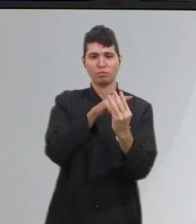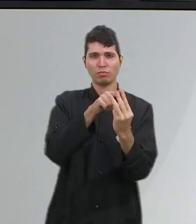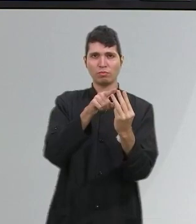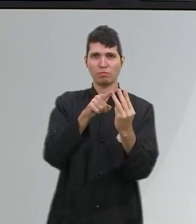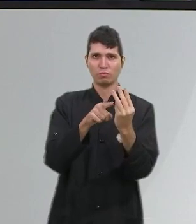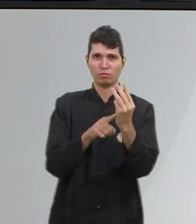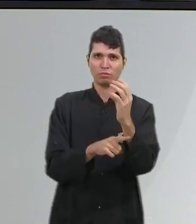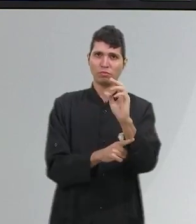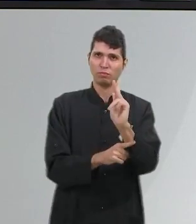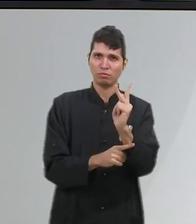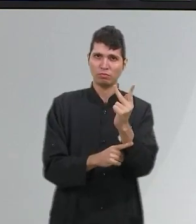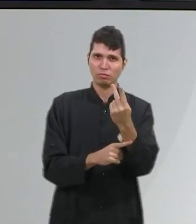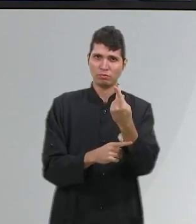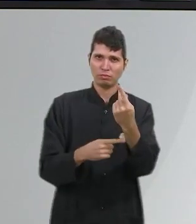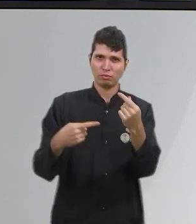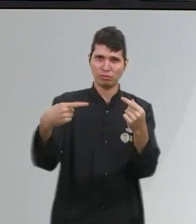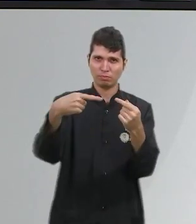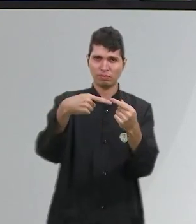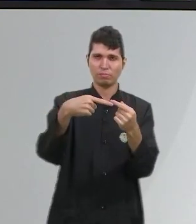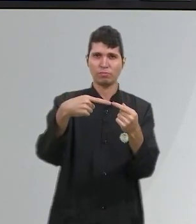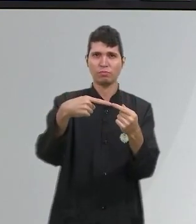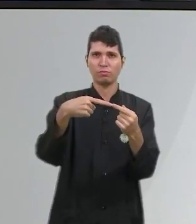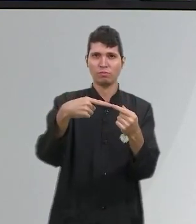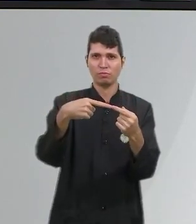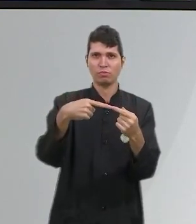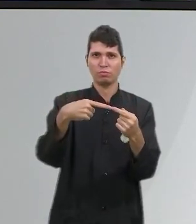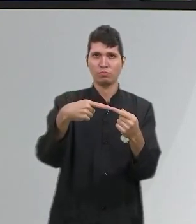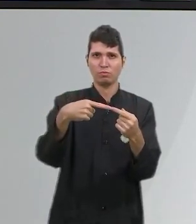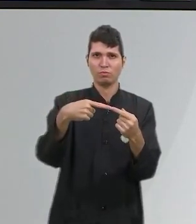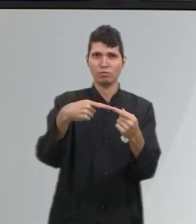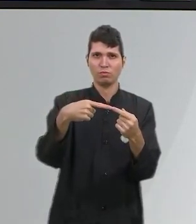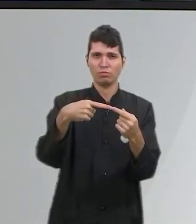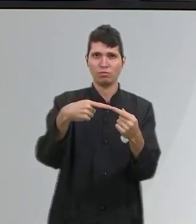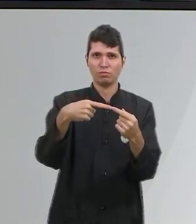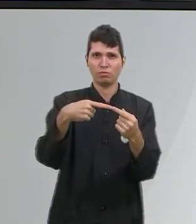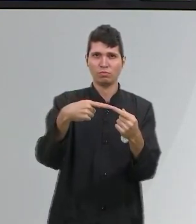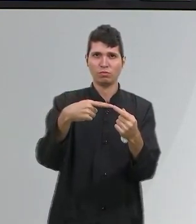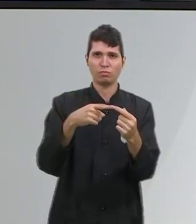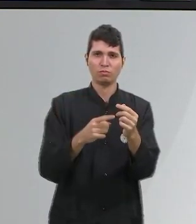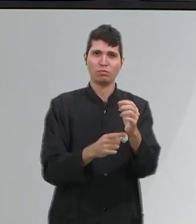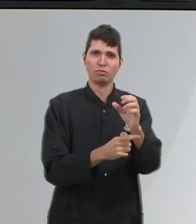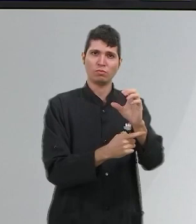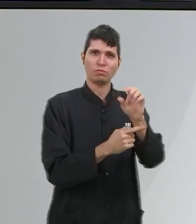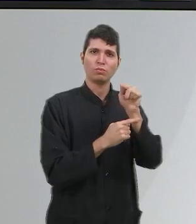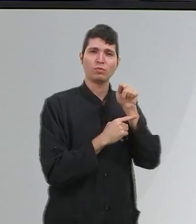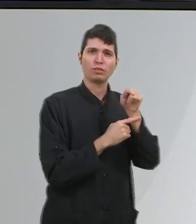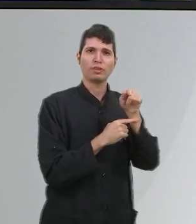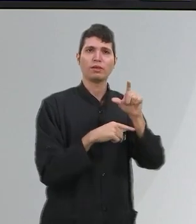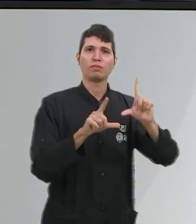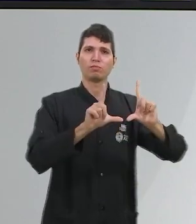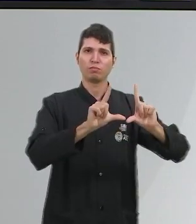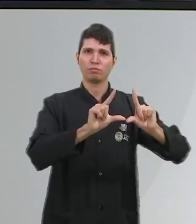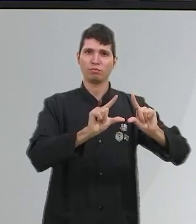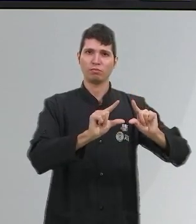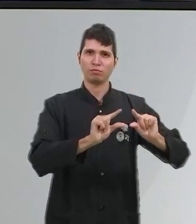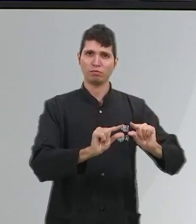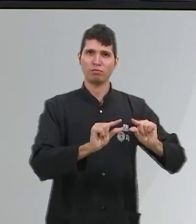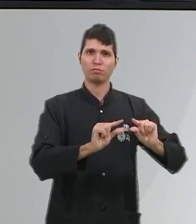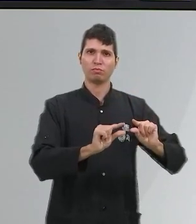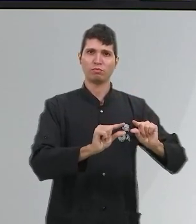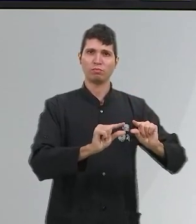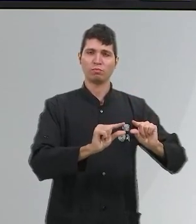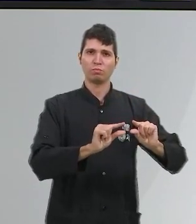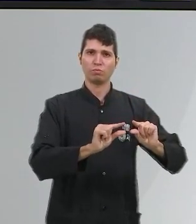hidrogênios ligados a ele. Então, fórmula condensada é uma fórmula reduzida de indicar aí a